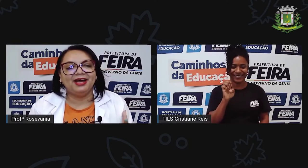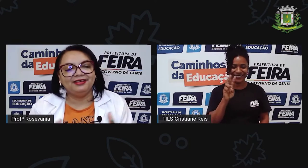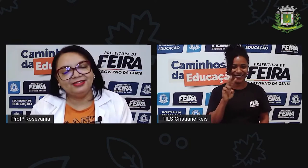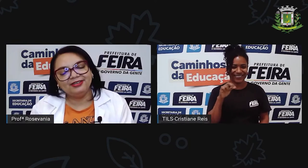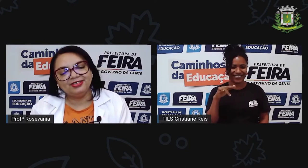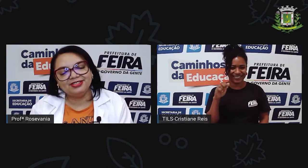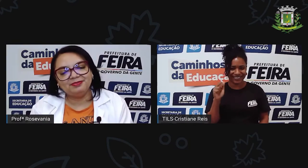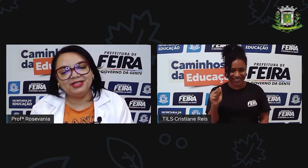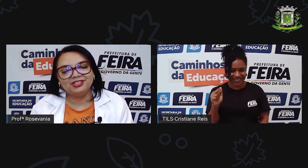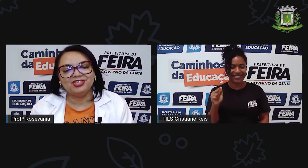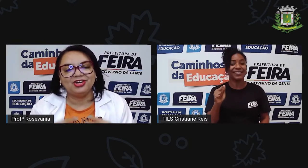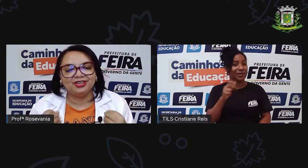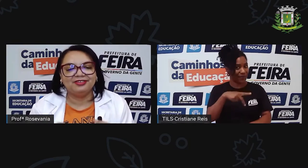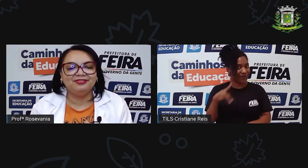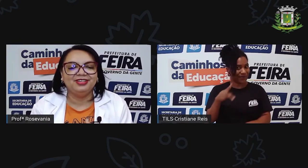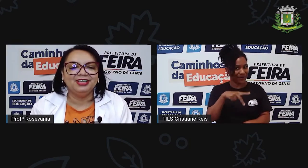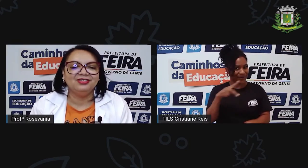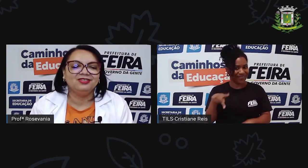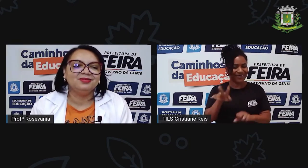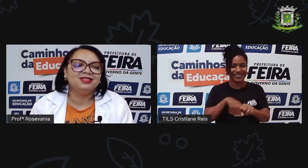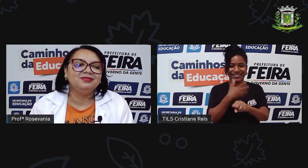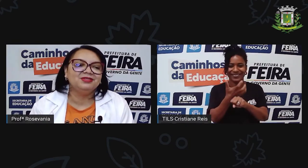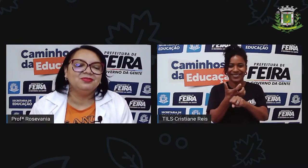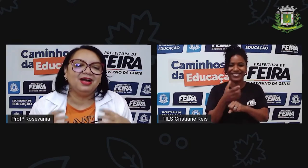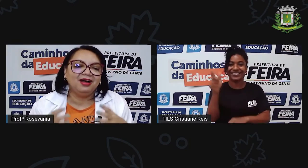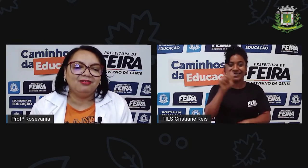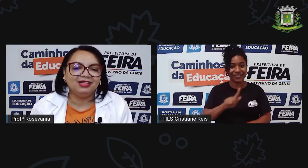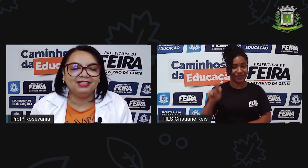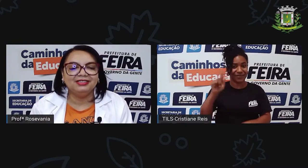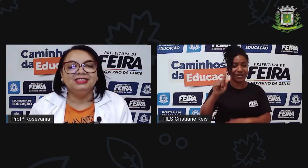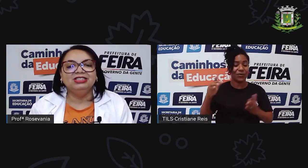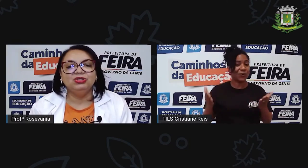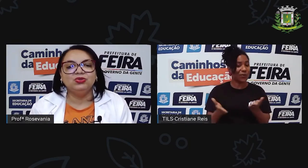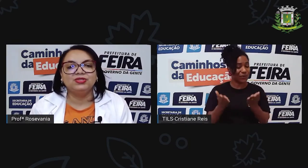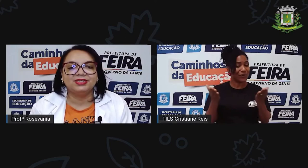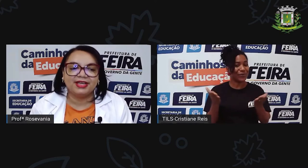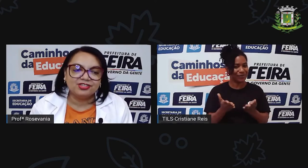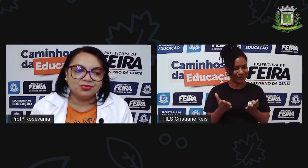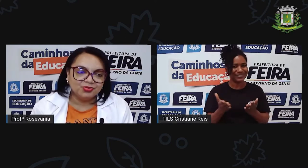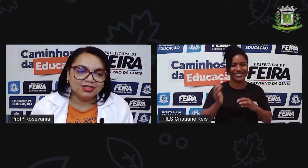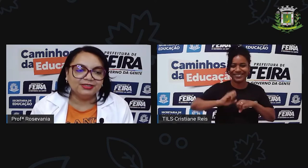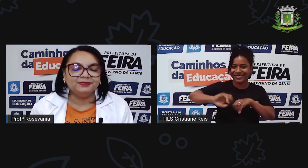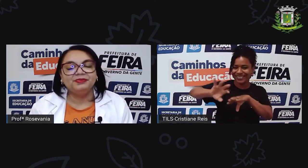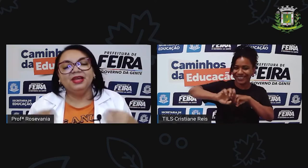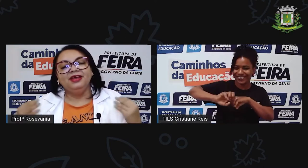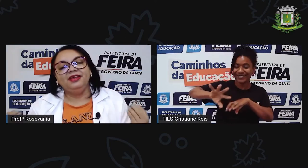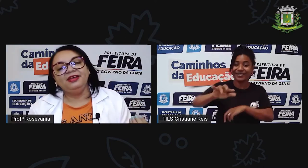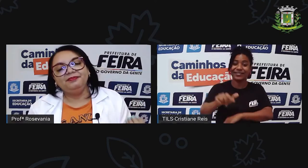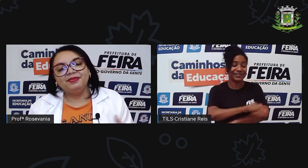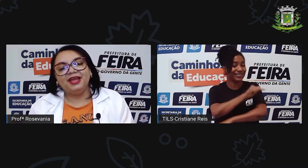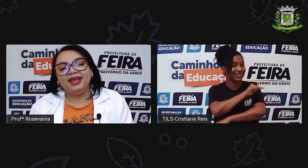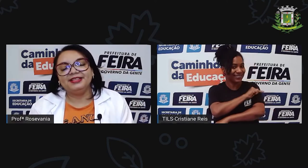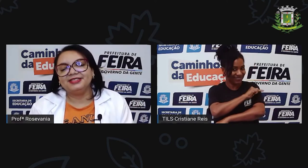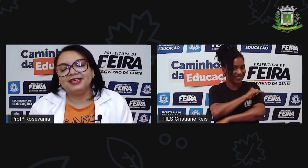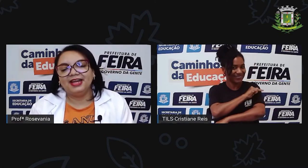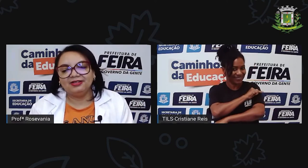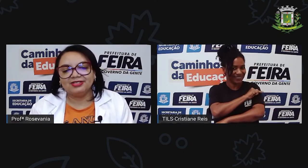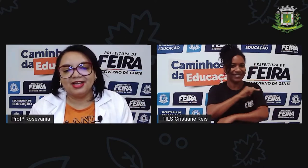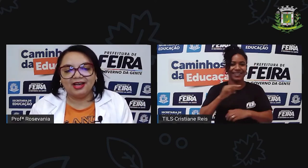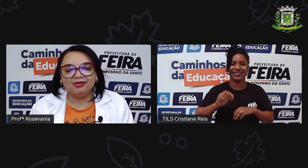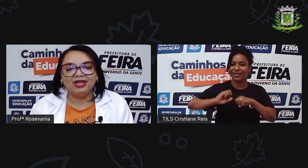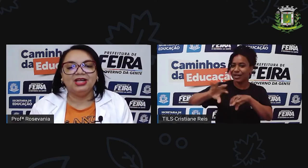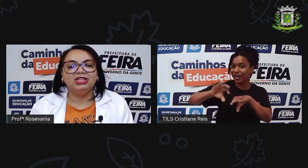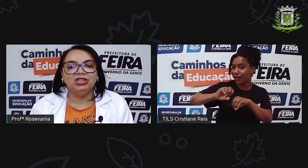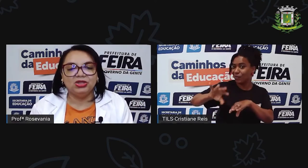trabalho com a disciplina Geografia. Nós vamos ter mais uma aula do sétimo ano e essa será